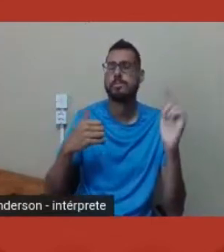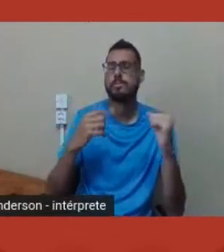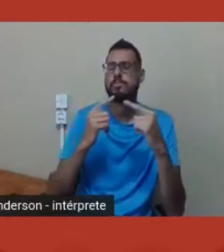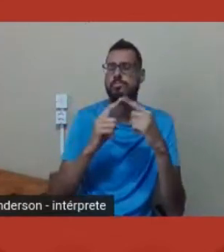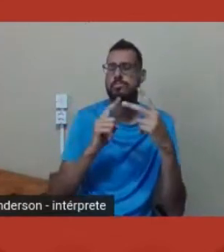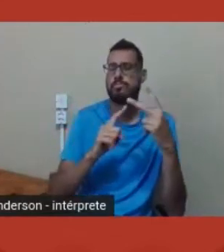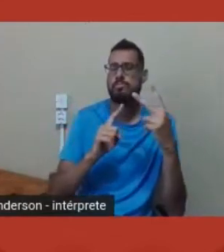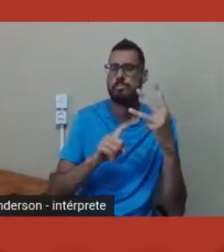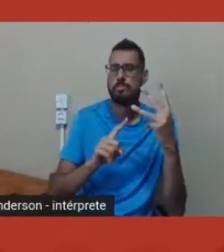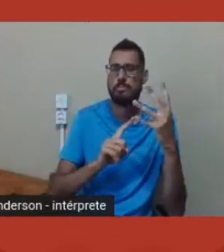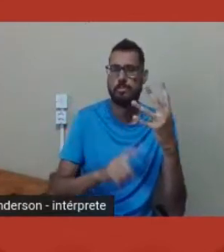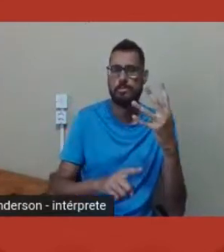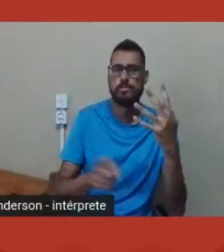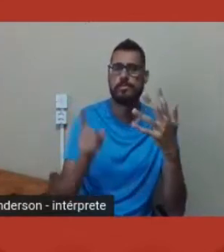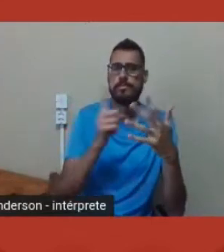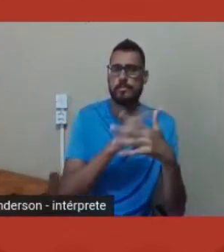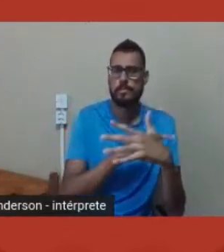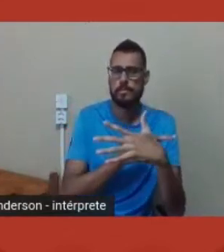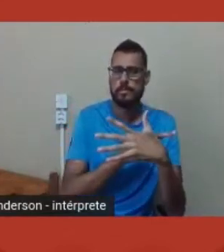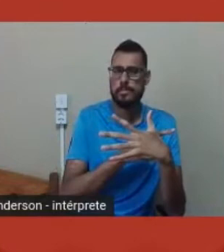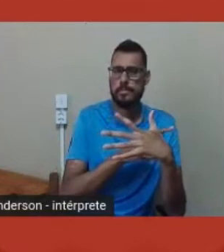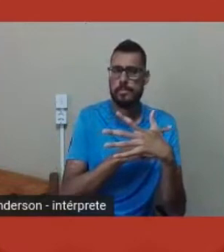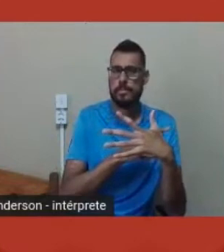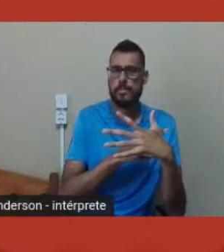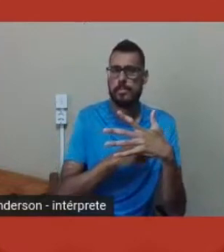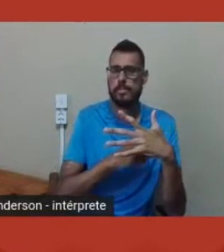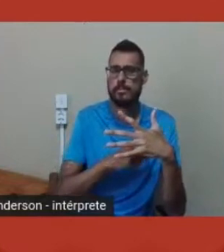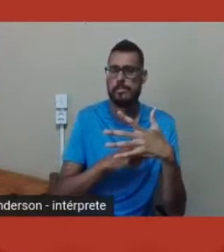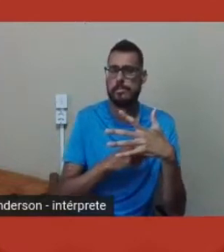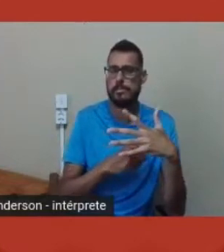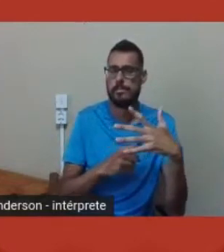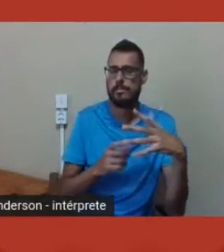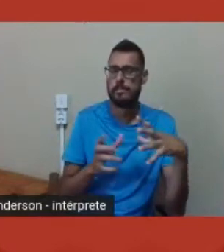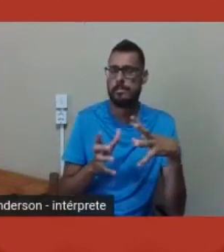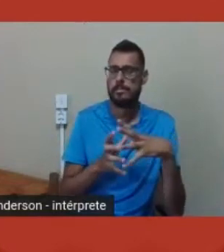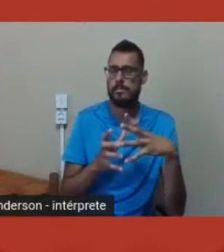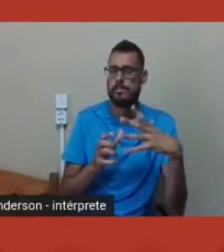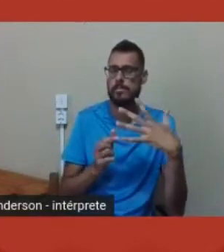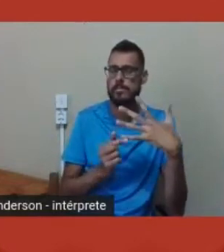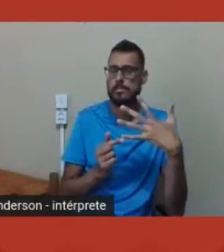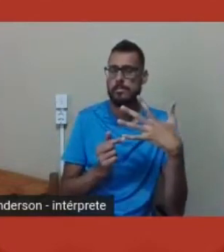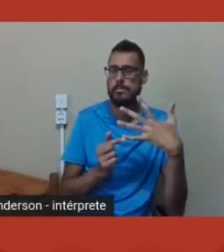volume, compressibilidade, fluidez. Peraí, então, vamos lá.